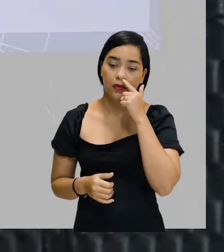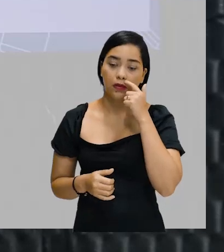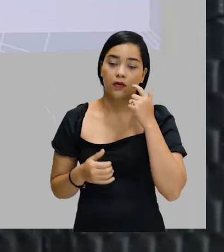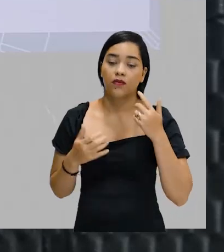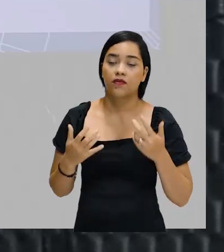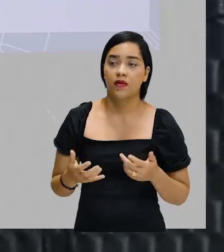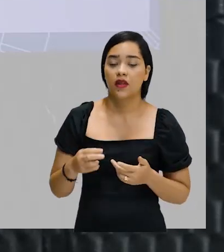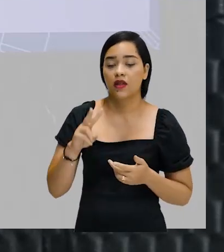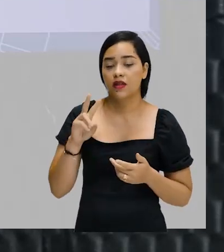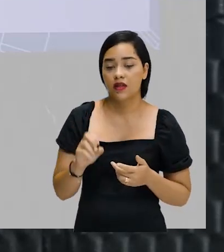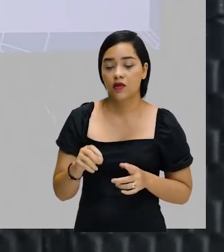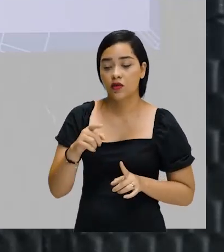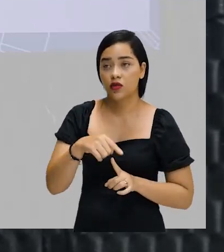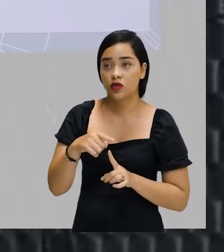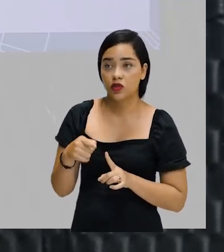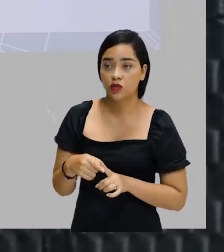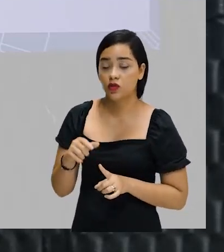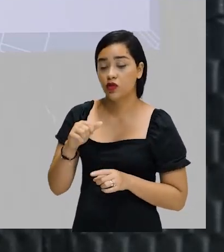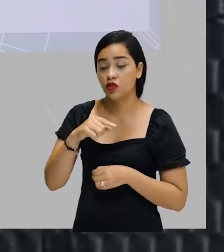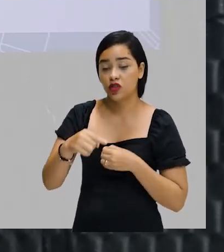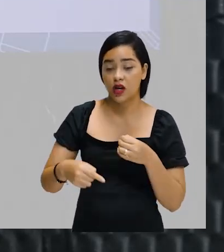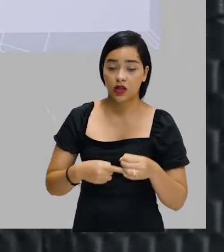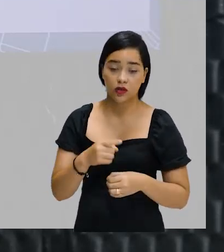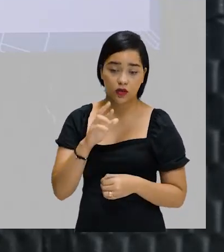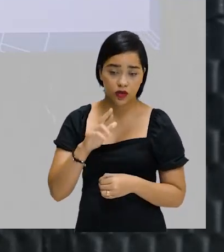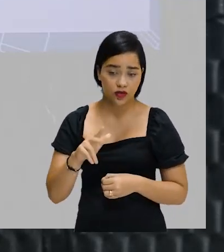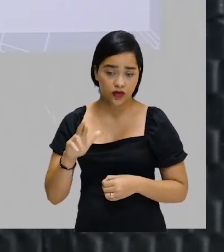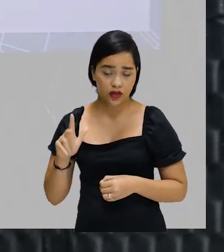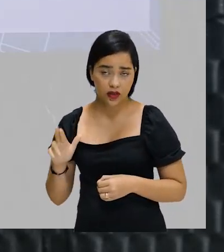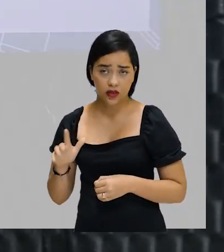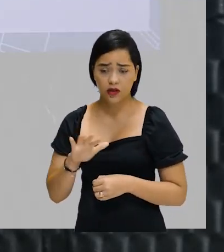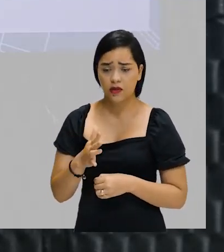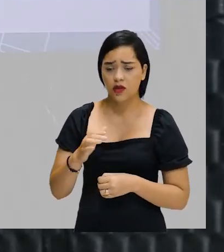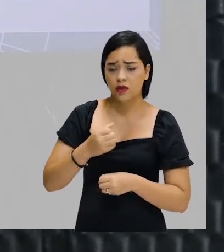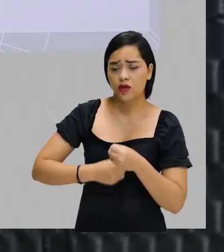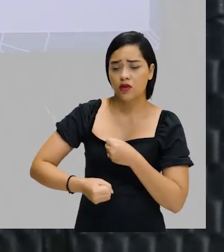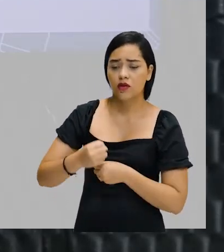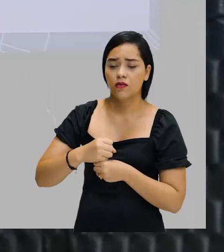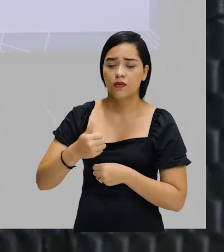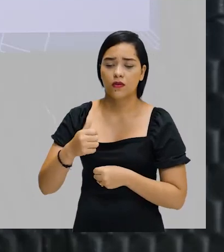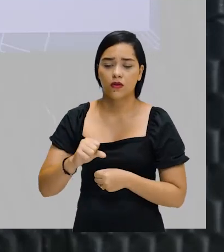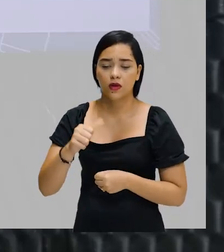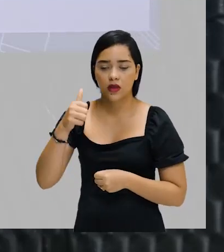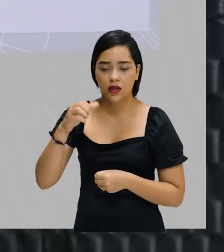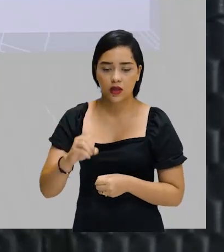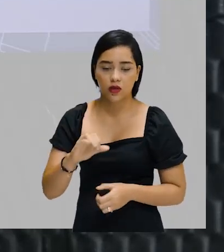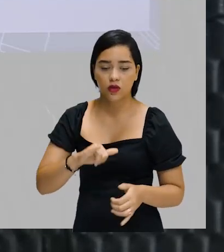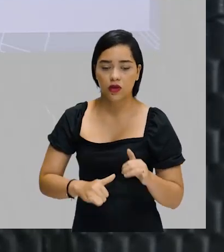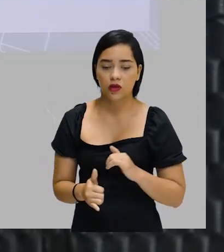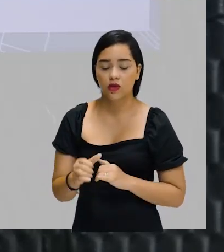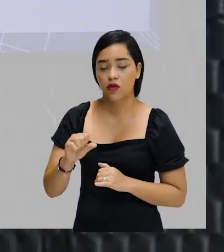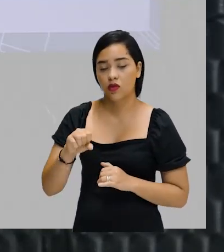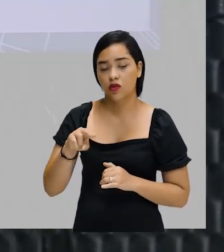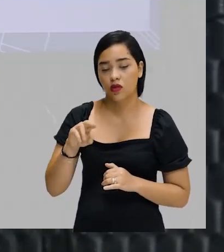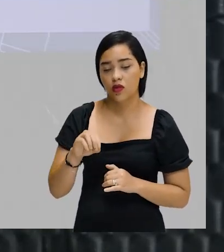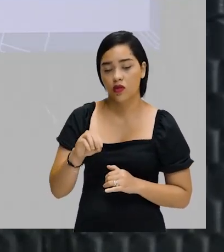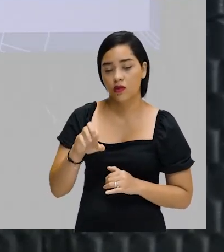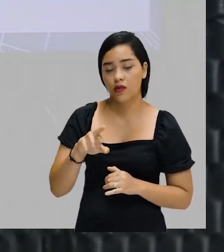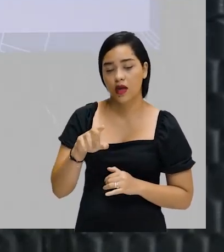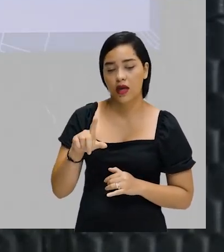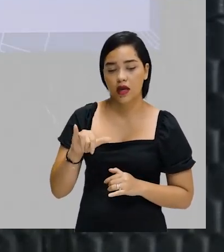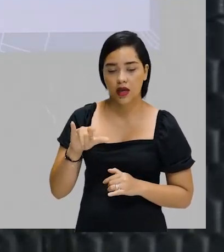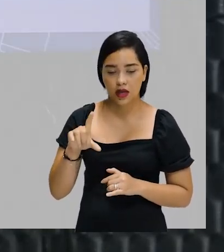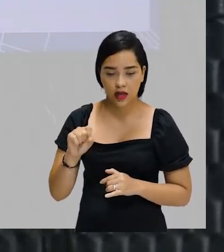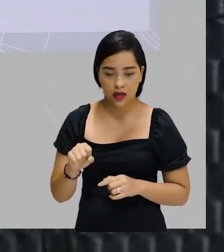químicos, 50 tipos de átomos diferentes. Por volta de 1810, o químico sueco